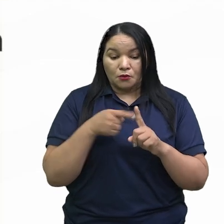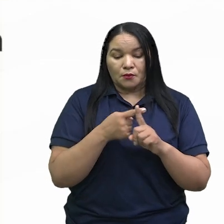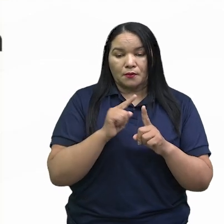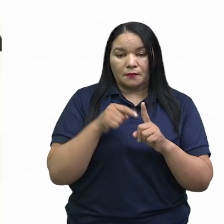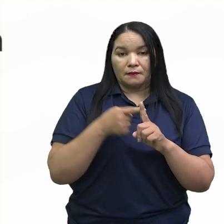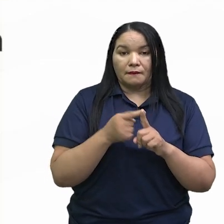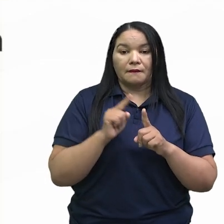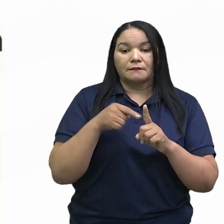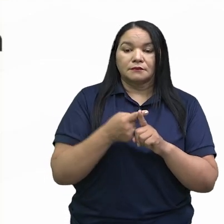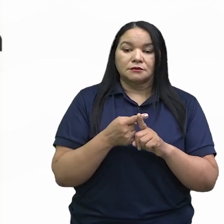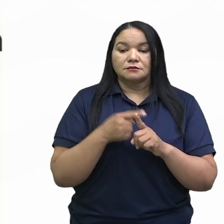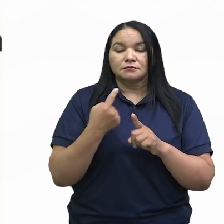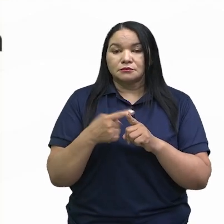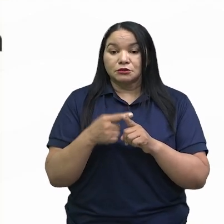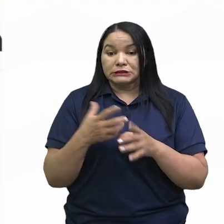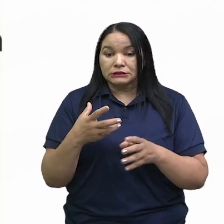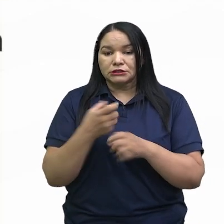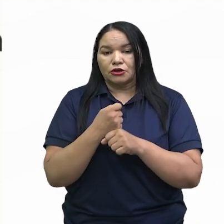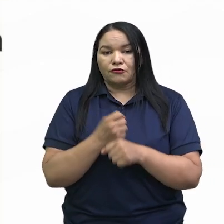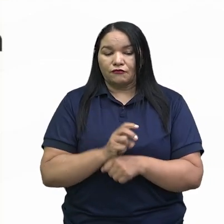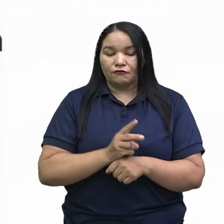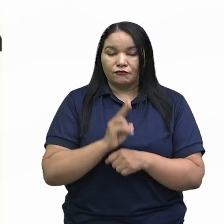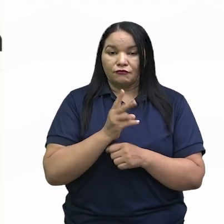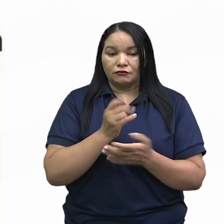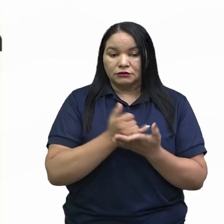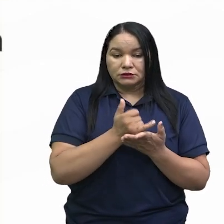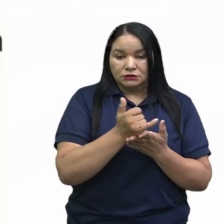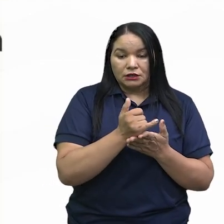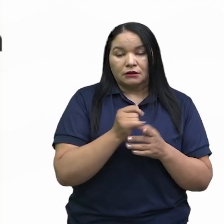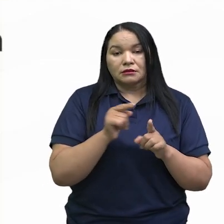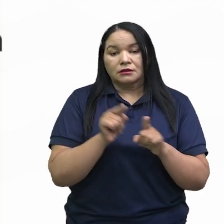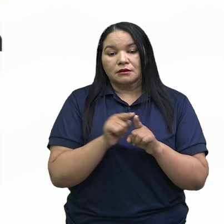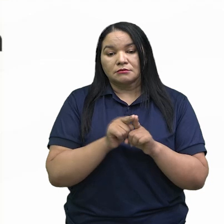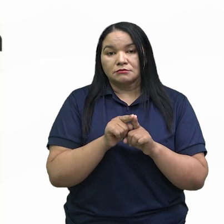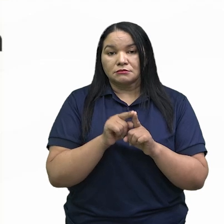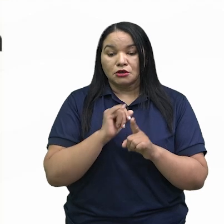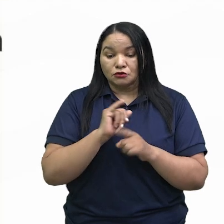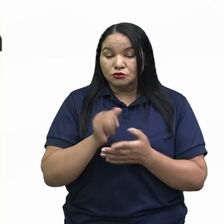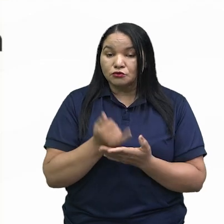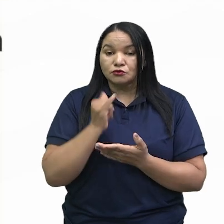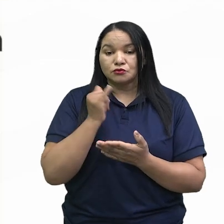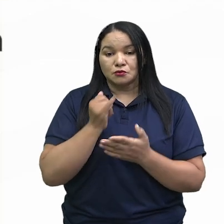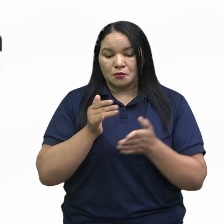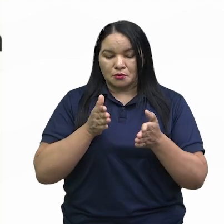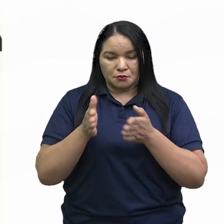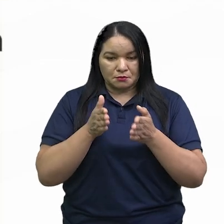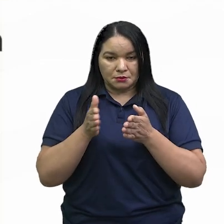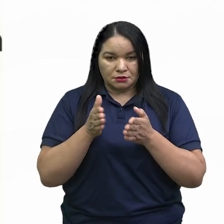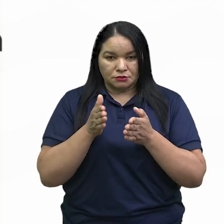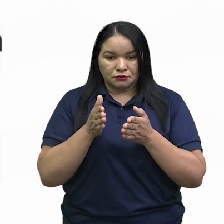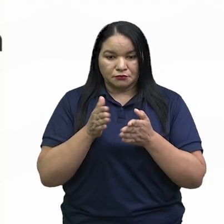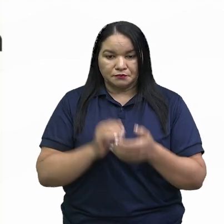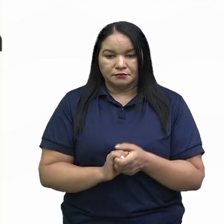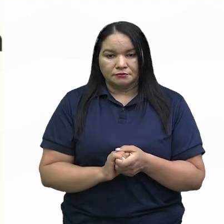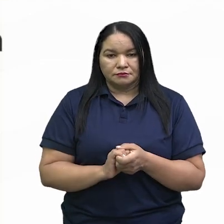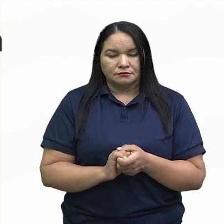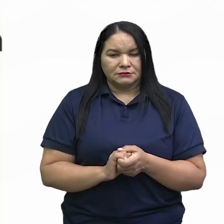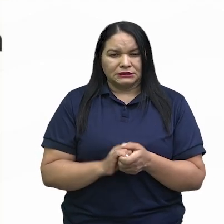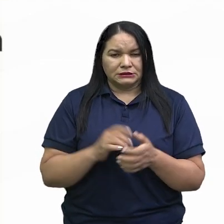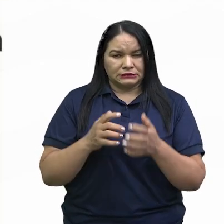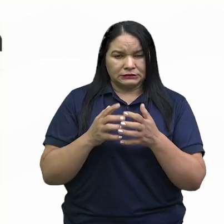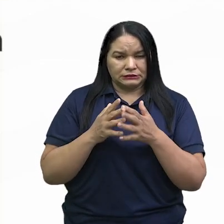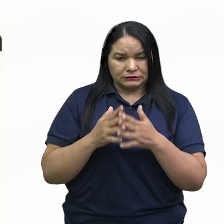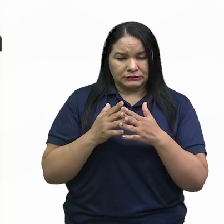cálculo leva em conta não apenas o valor inicial, mas também os juros do período. Professor, não entendi